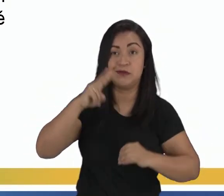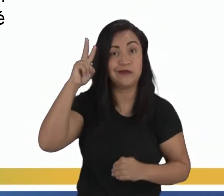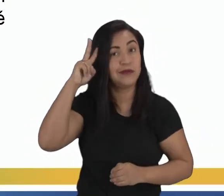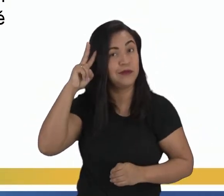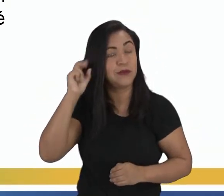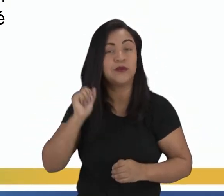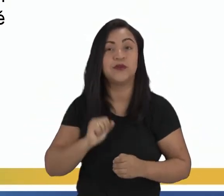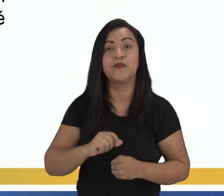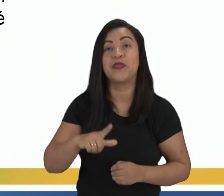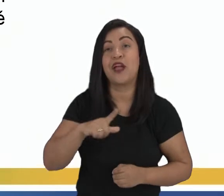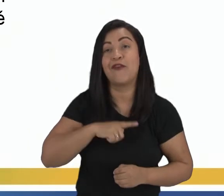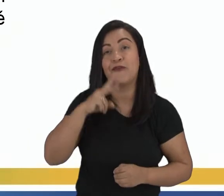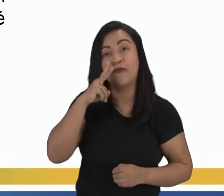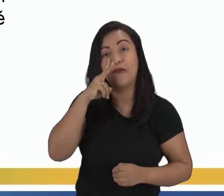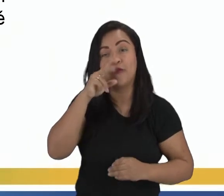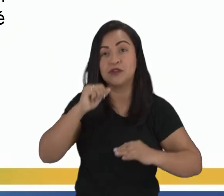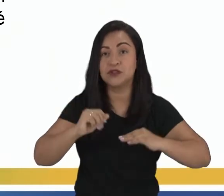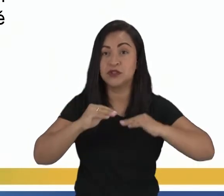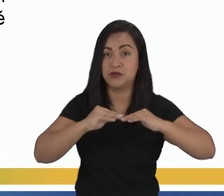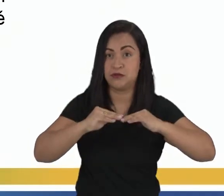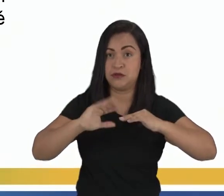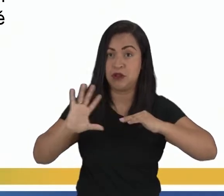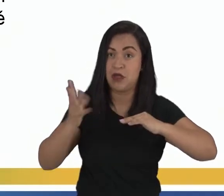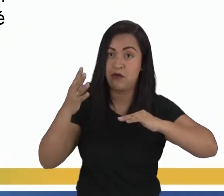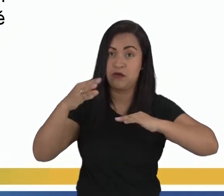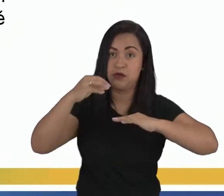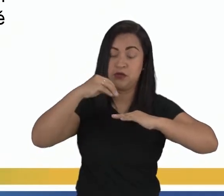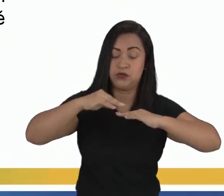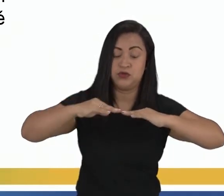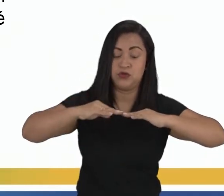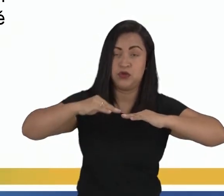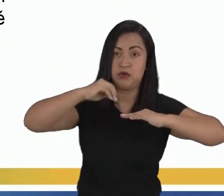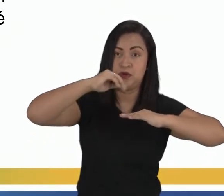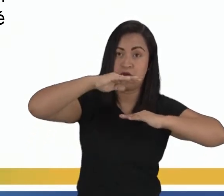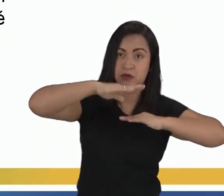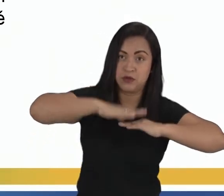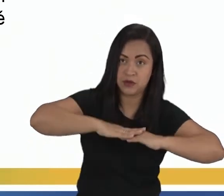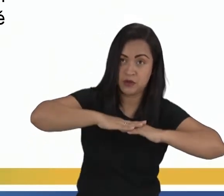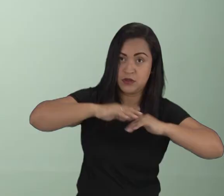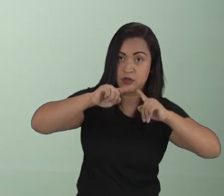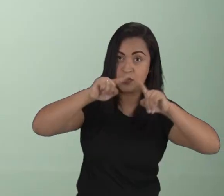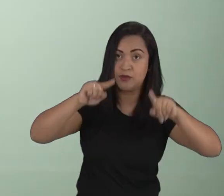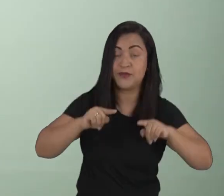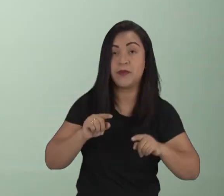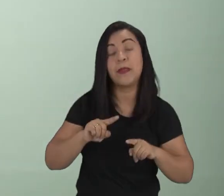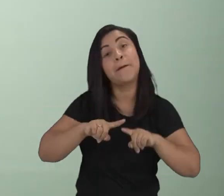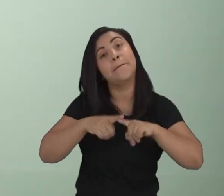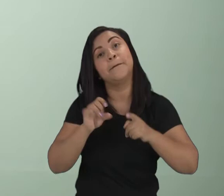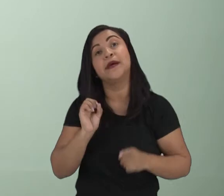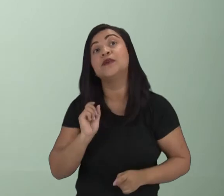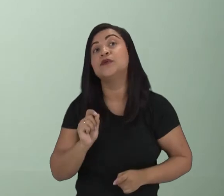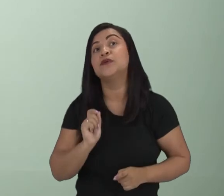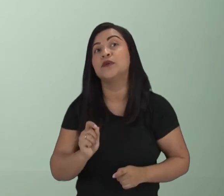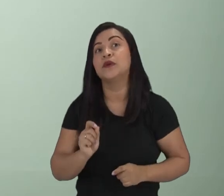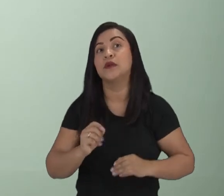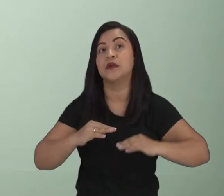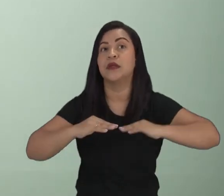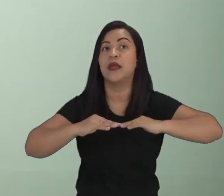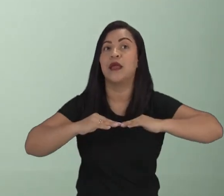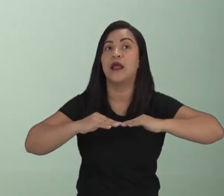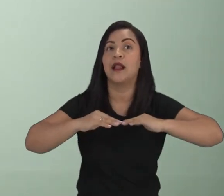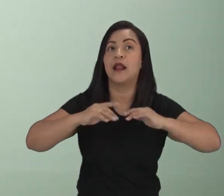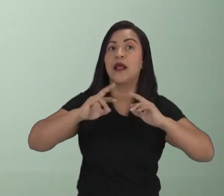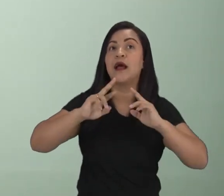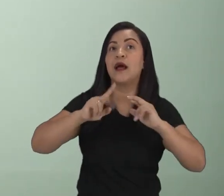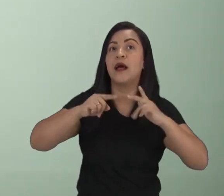a força de atrito é mais uma força aplicada pela superfície ao corpo. Só que a normal ela é perpendicular a essa